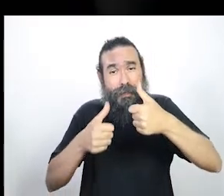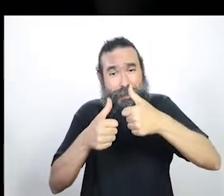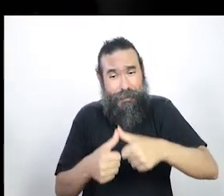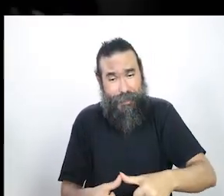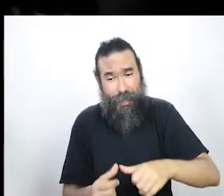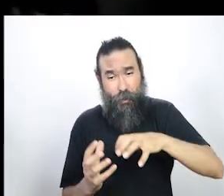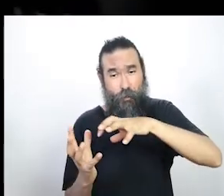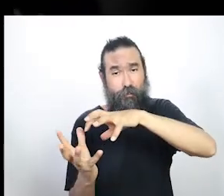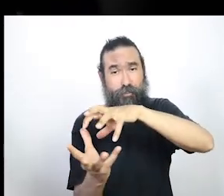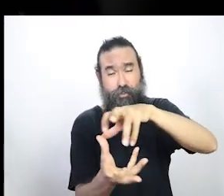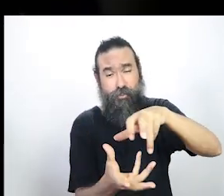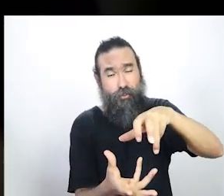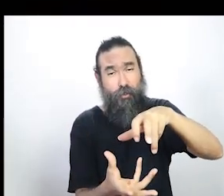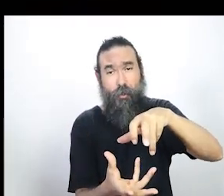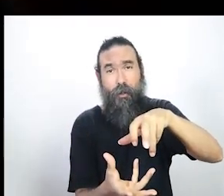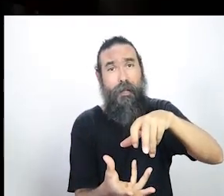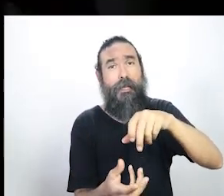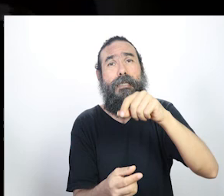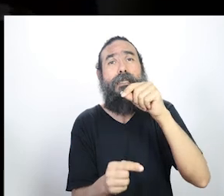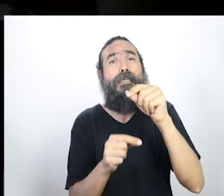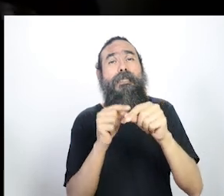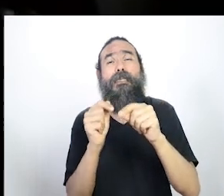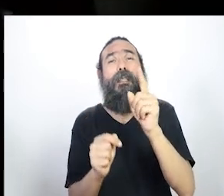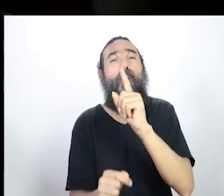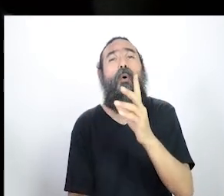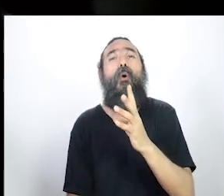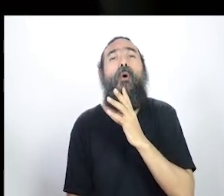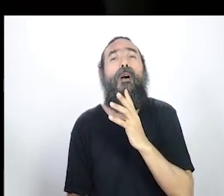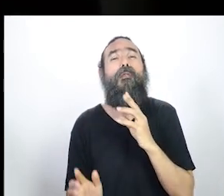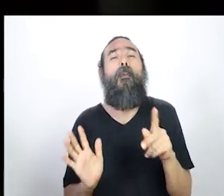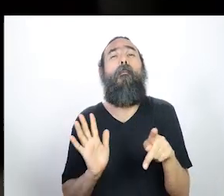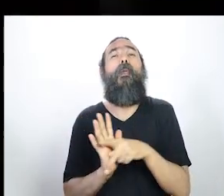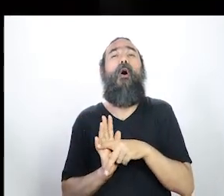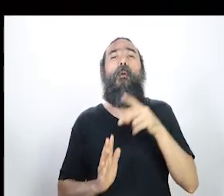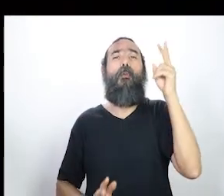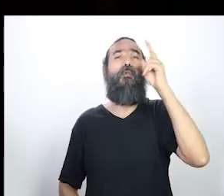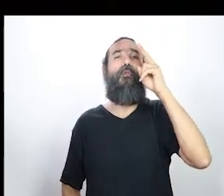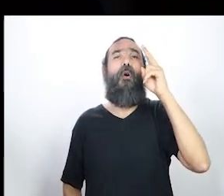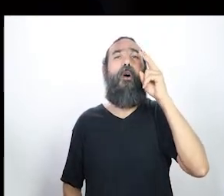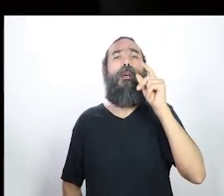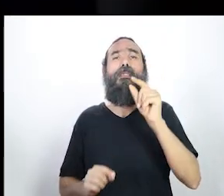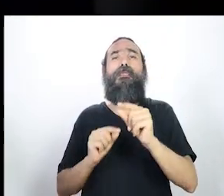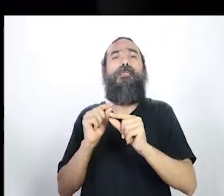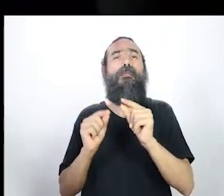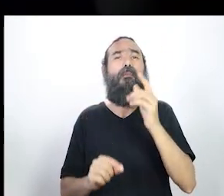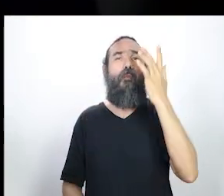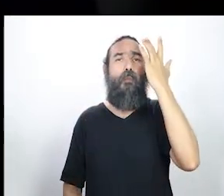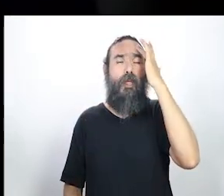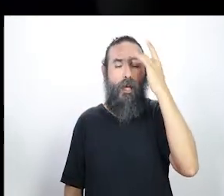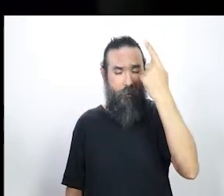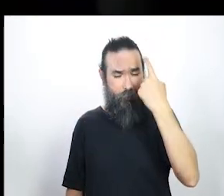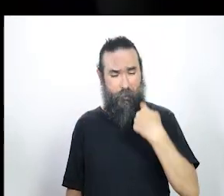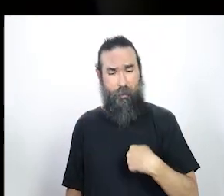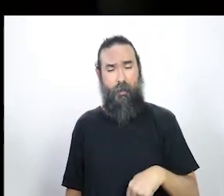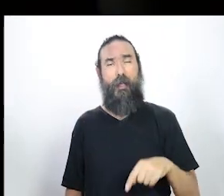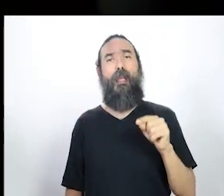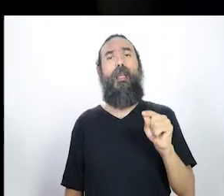as ações que envolvem o universo, se ele não conhece a sua história, se ele não sabe quem é?